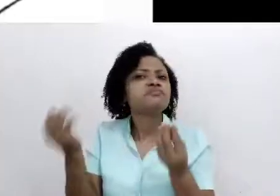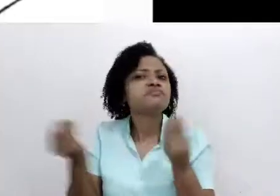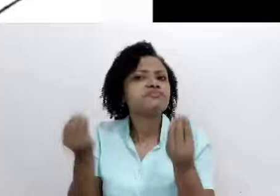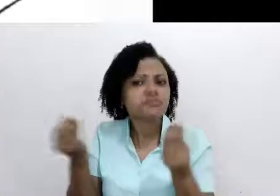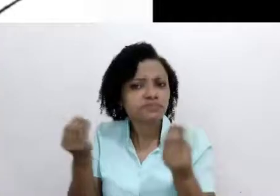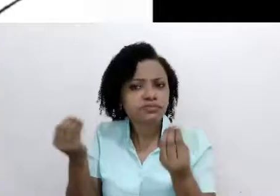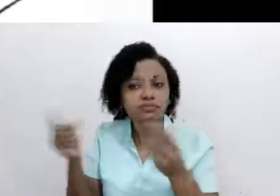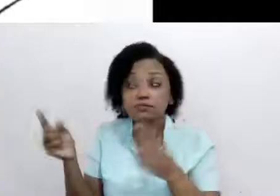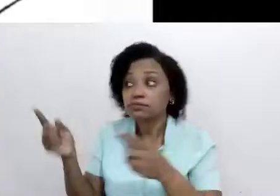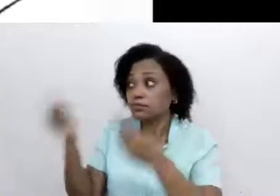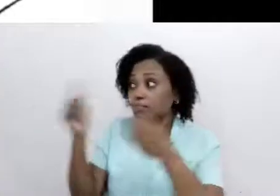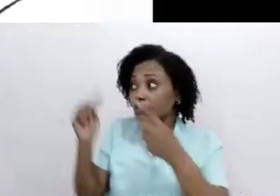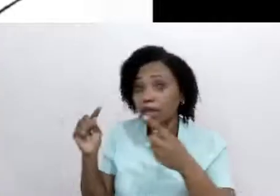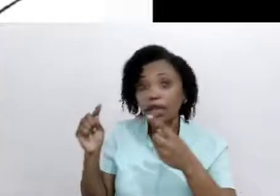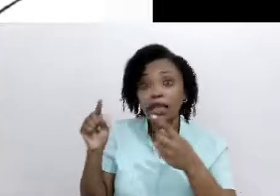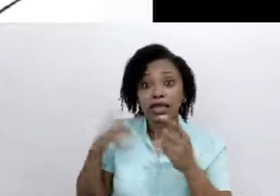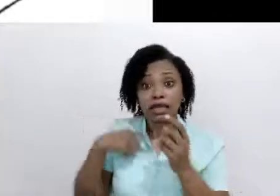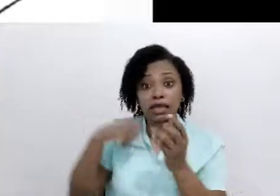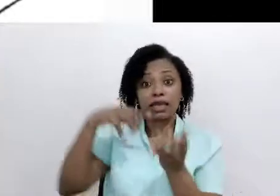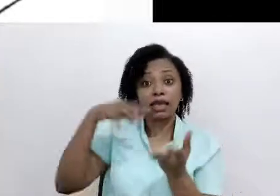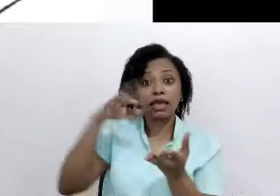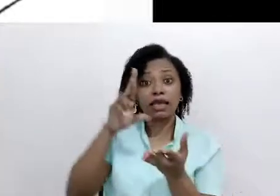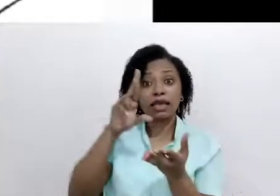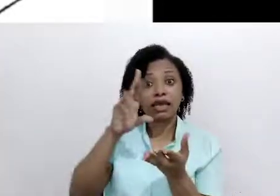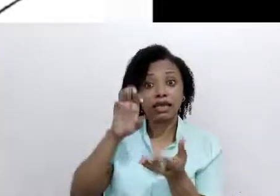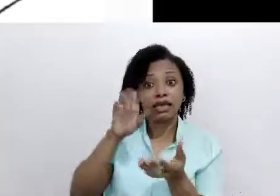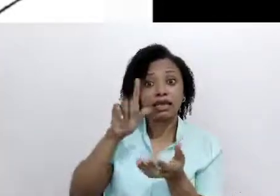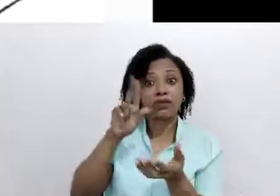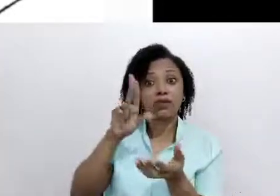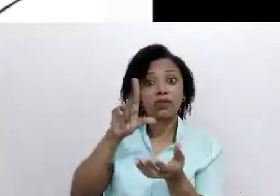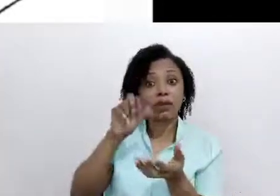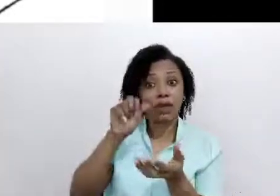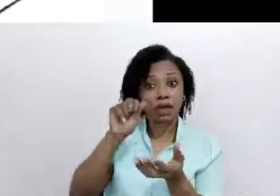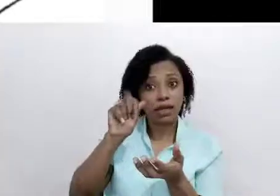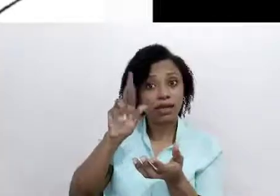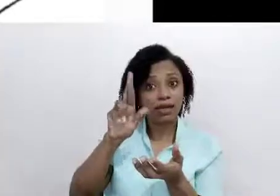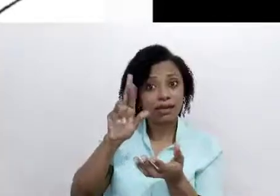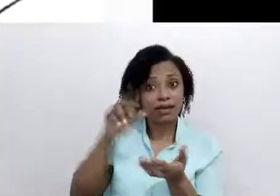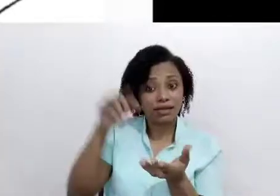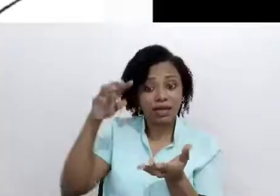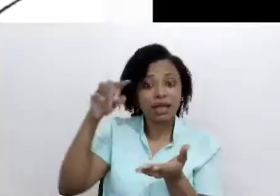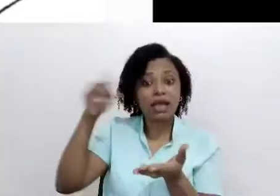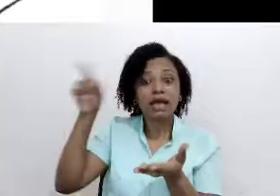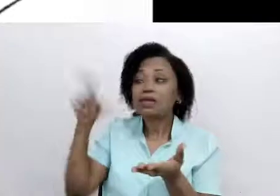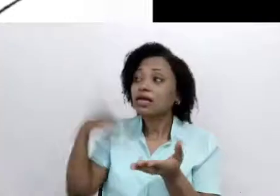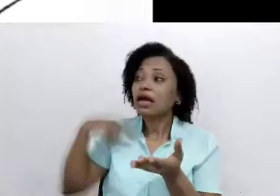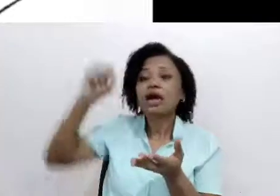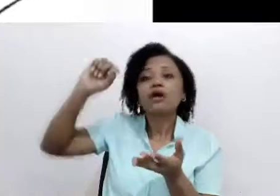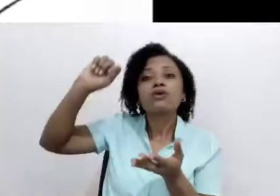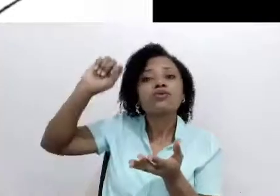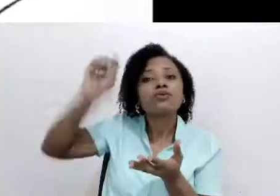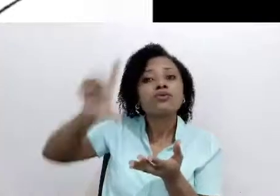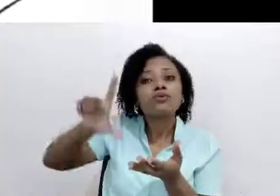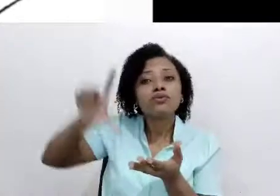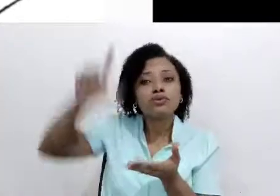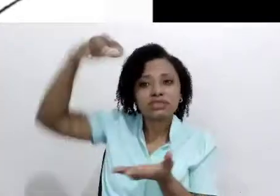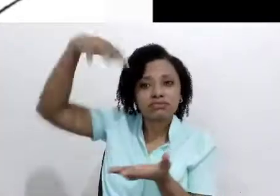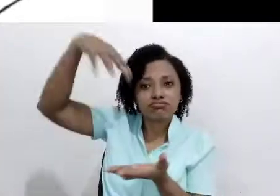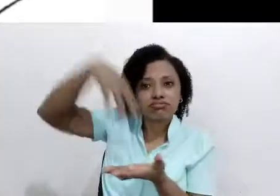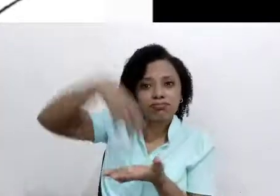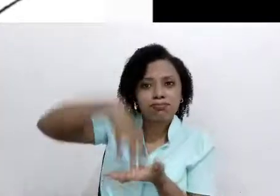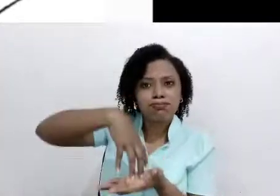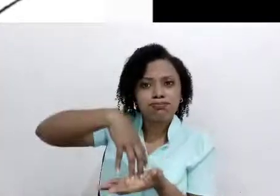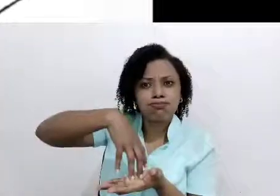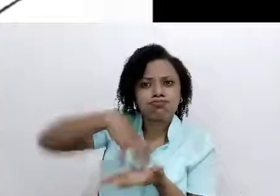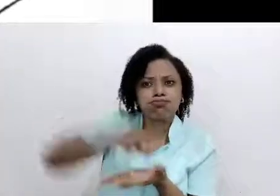outra? Na reflexão regular, se a gente observar aqui os raios de luz, ó, do mesmo jeito que os raios de